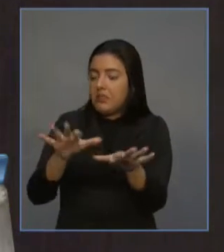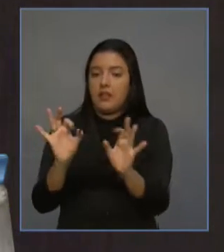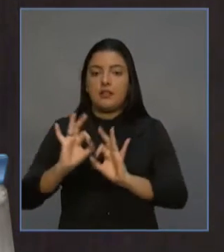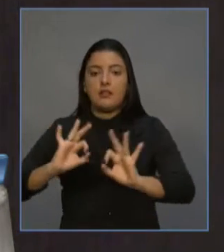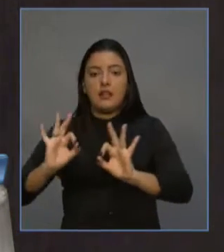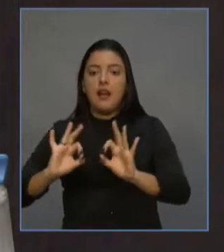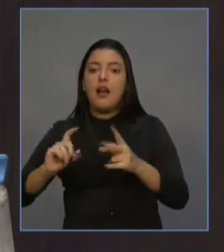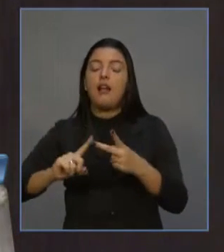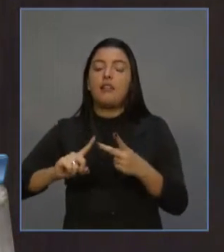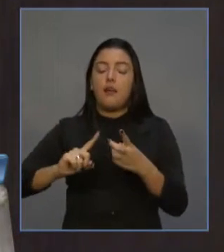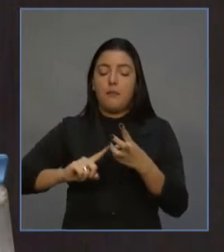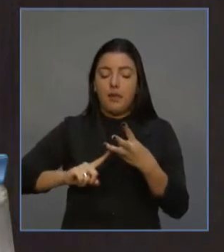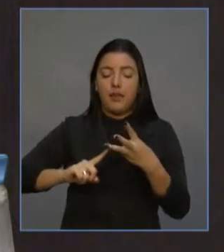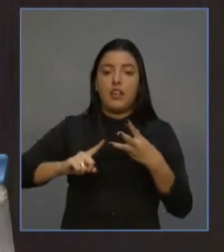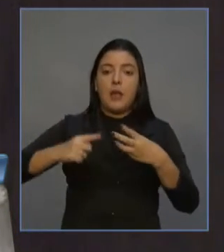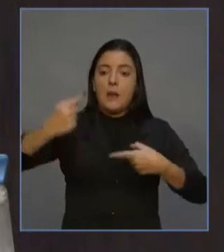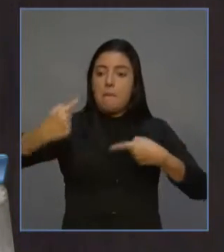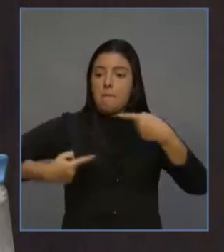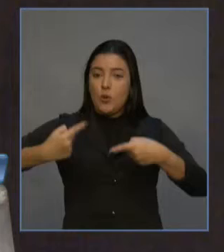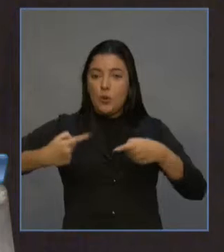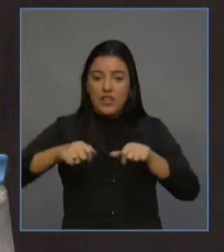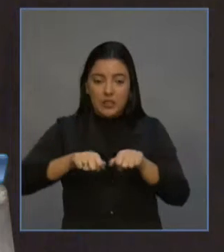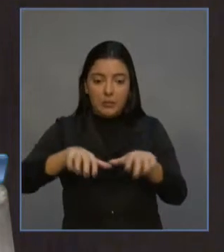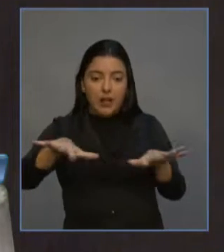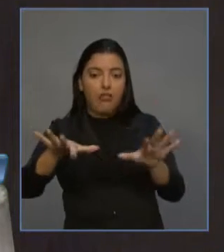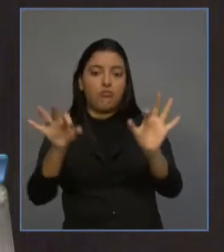de políticas distributivas.